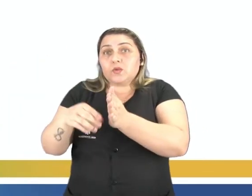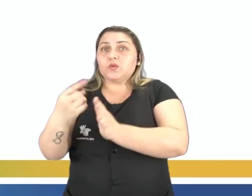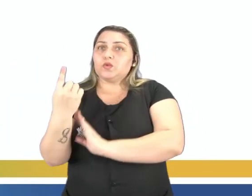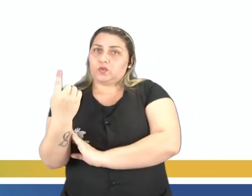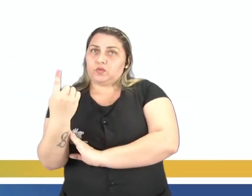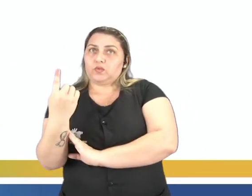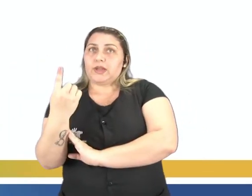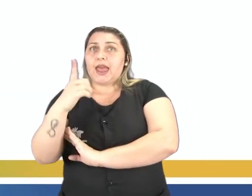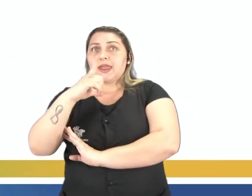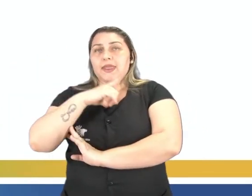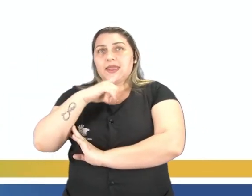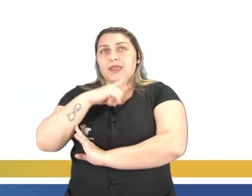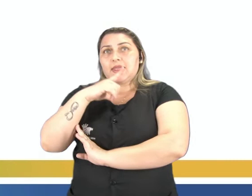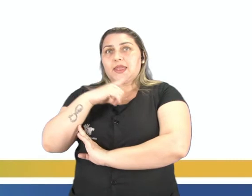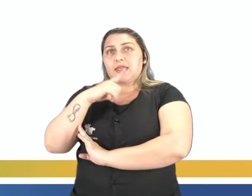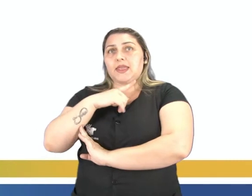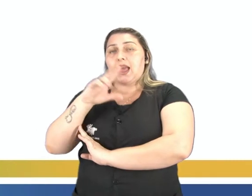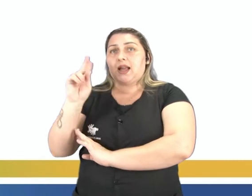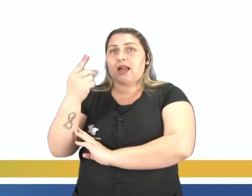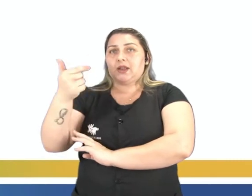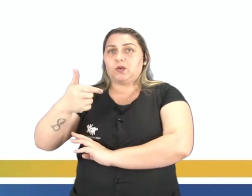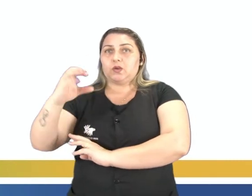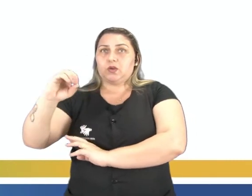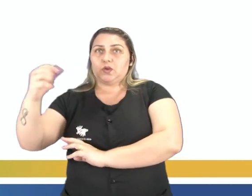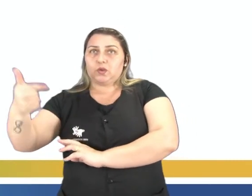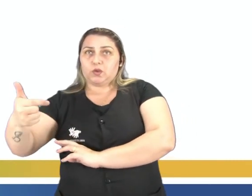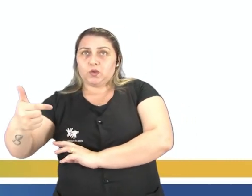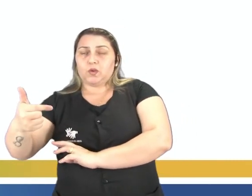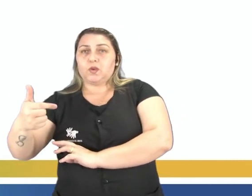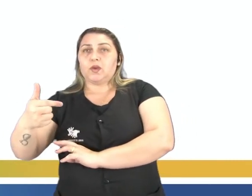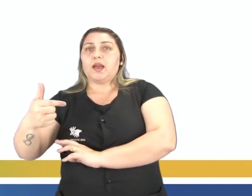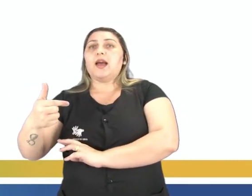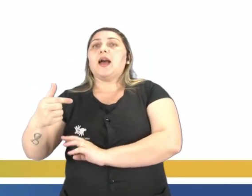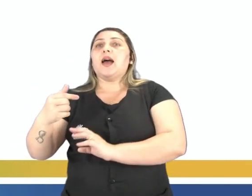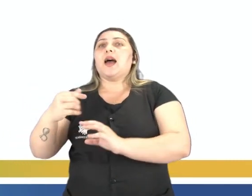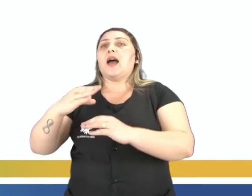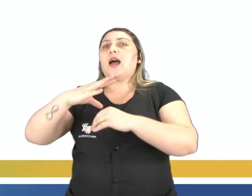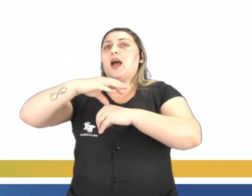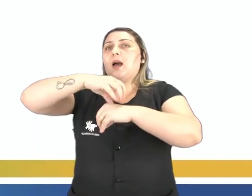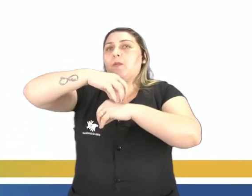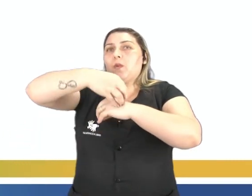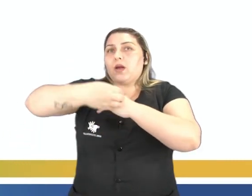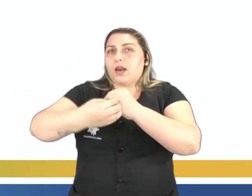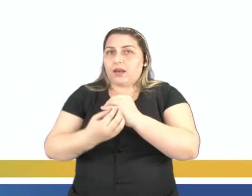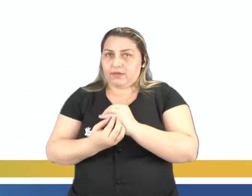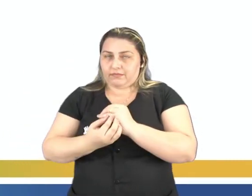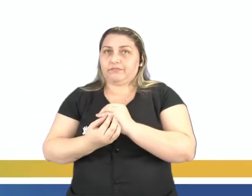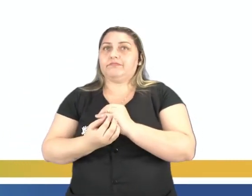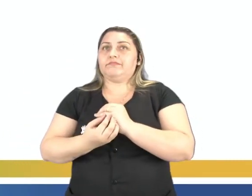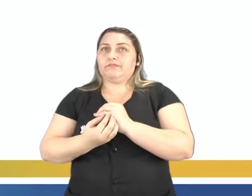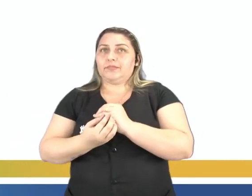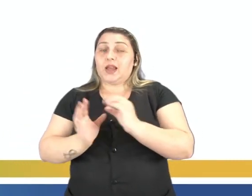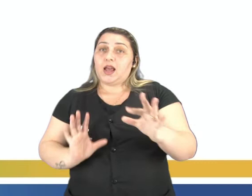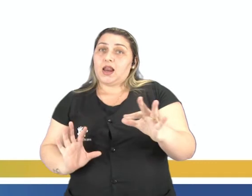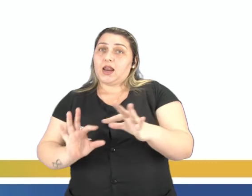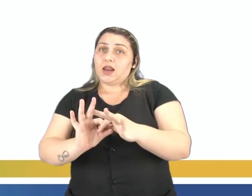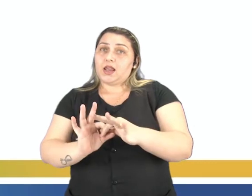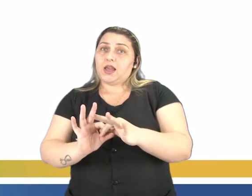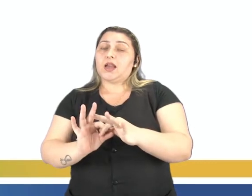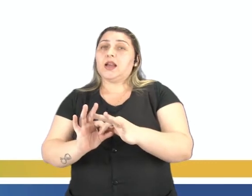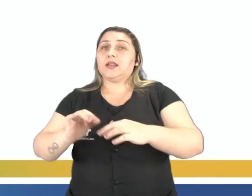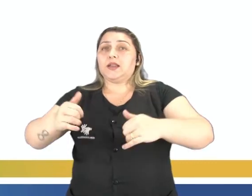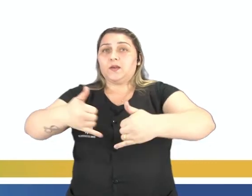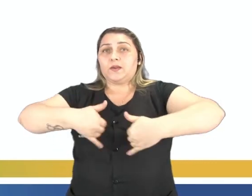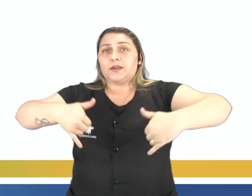nós podemos ter H2O2, que é um peróxido molecular, e o que isso significa? Que a ligação química